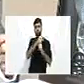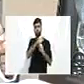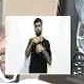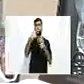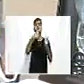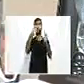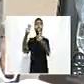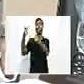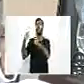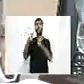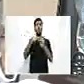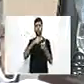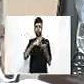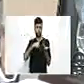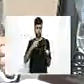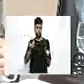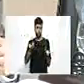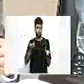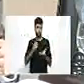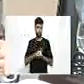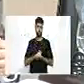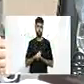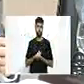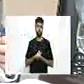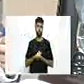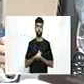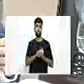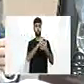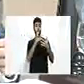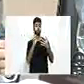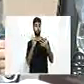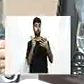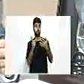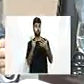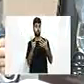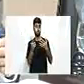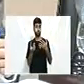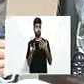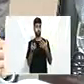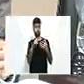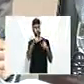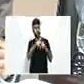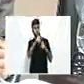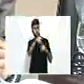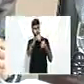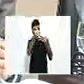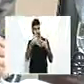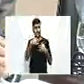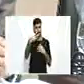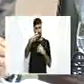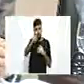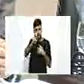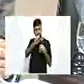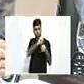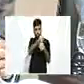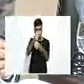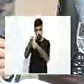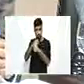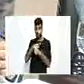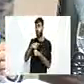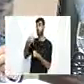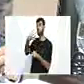varredores com os varredores e você falou que são 35 varredores